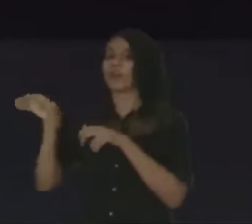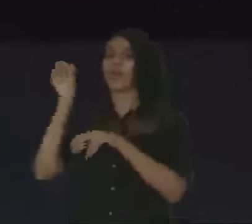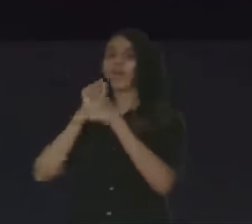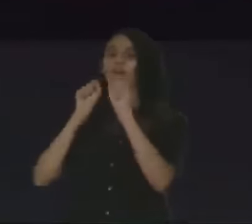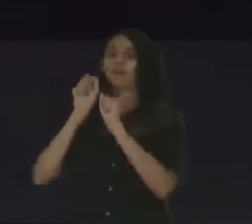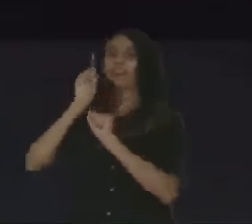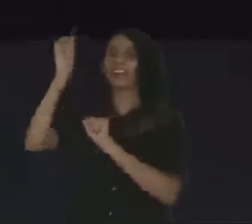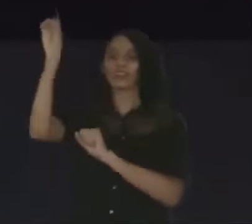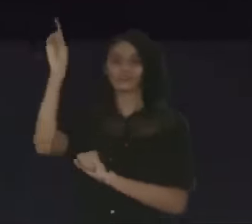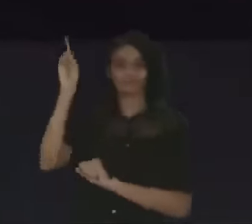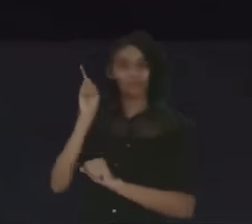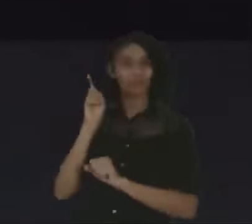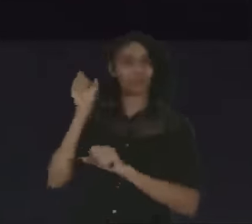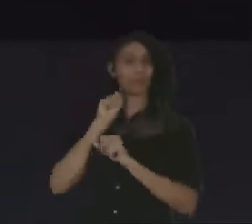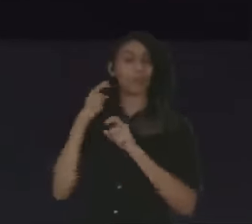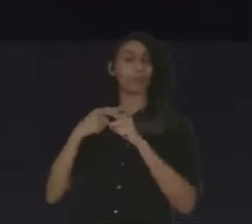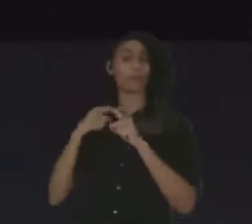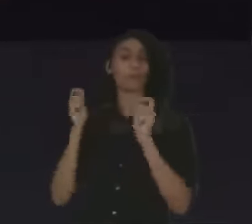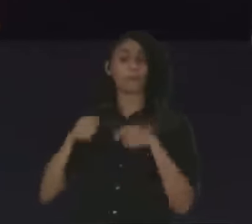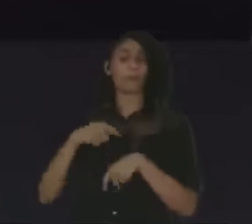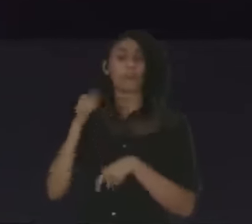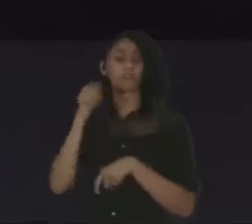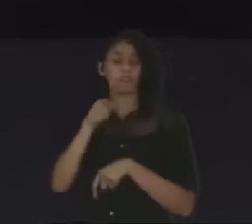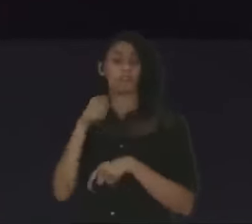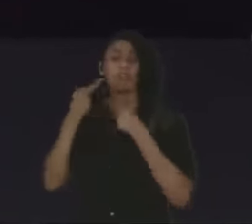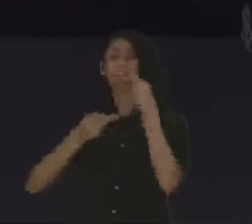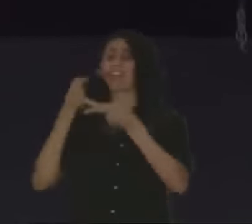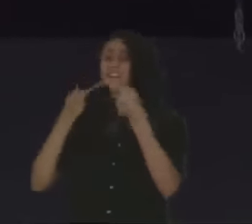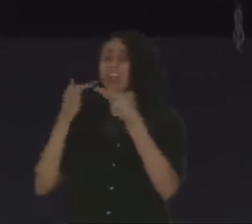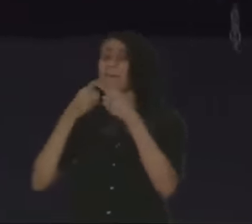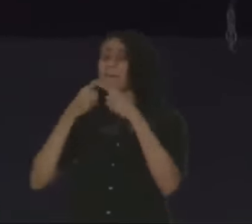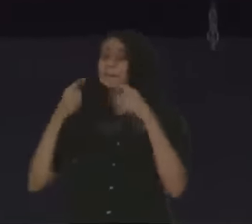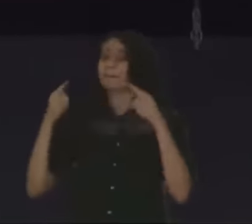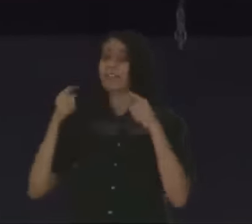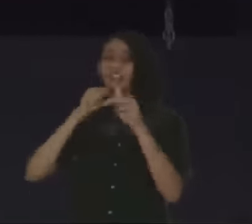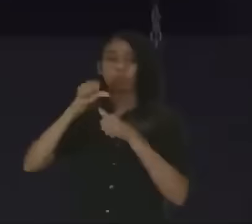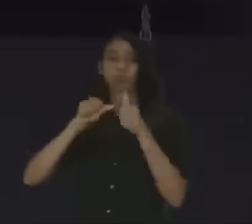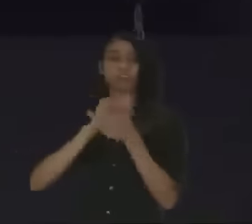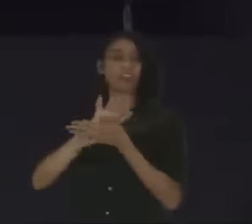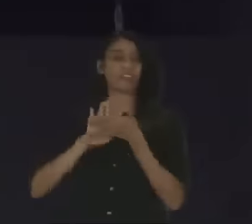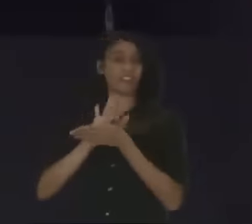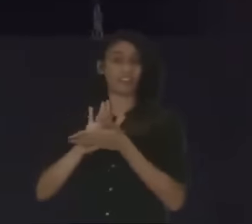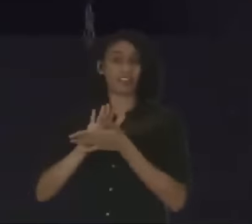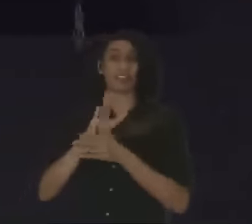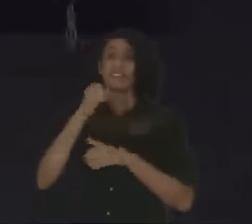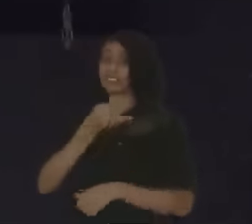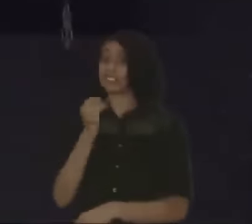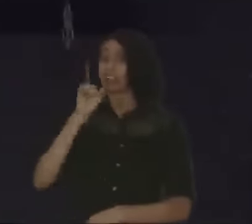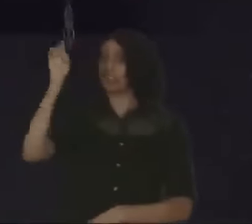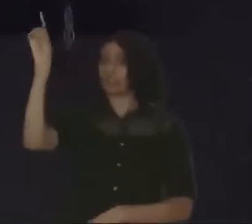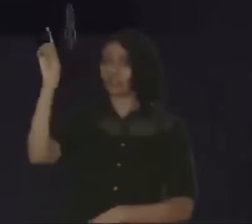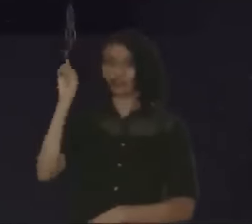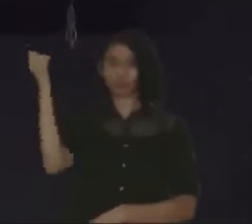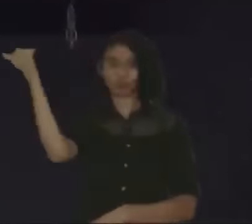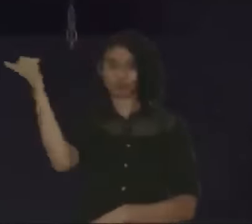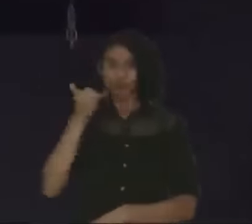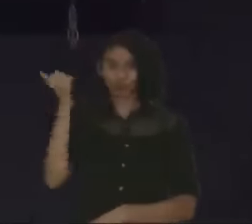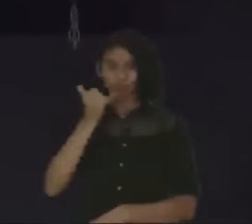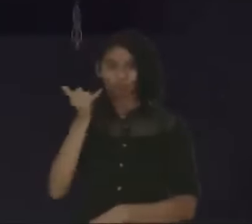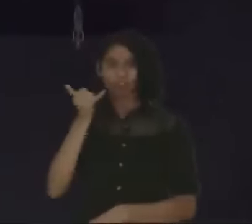falar falar falar falar e nada mudar na sua vida mas quando Deus fala algo acontece você fala fala